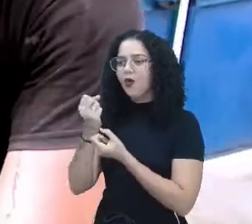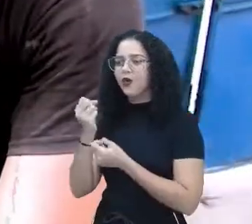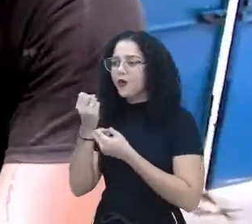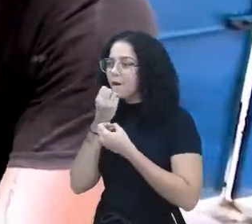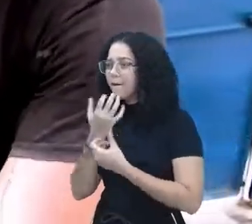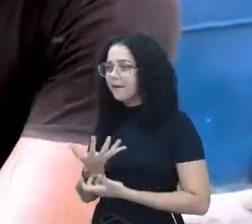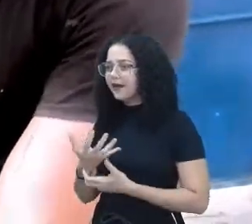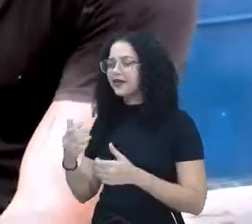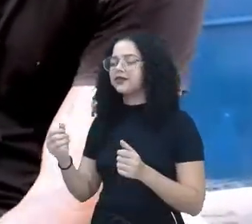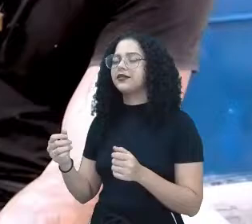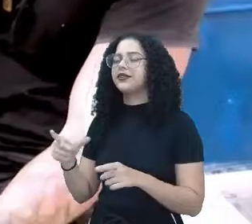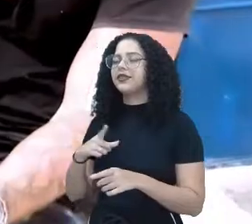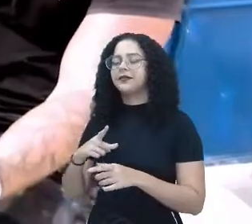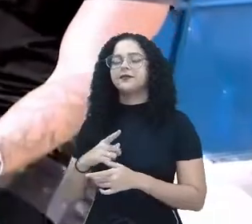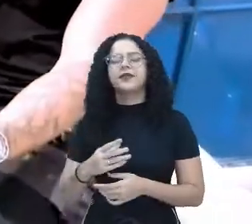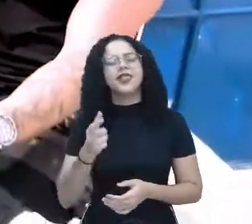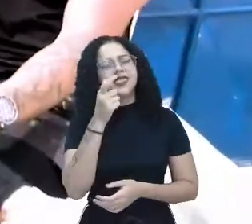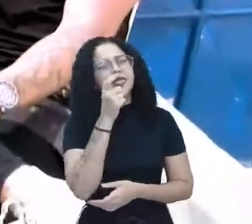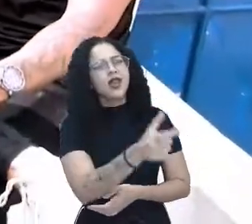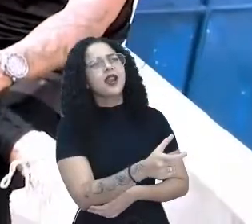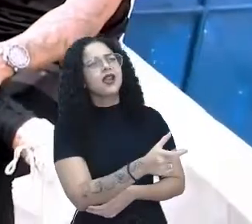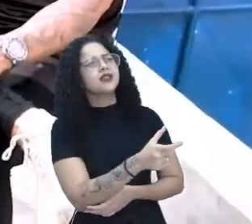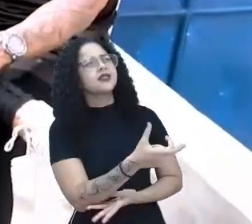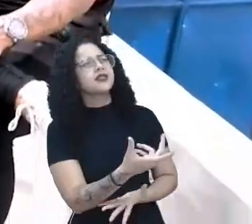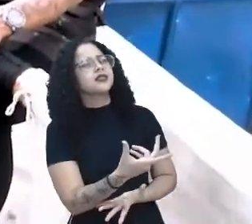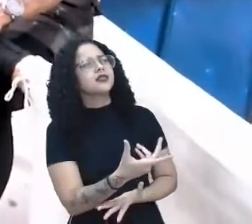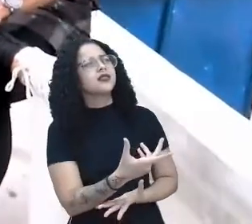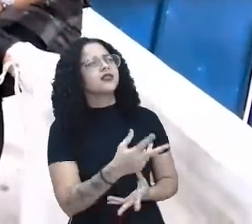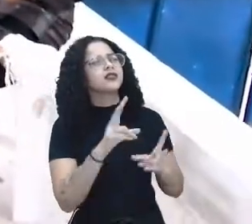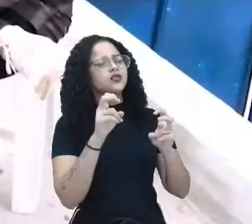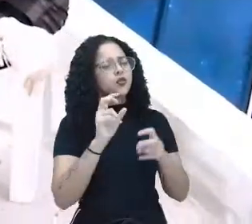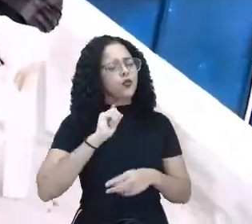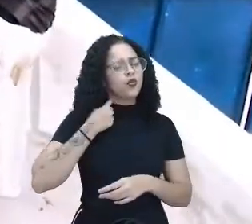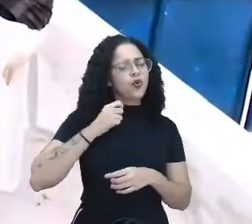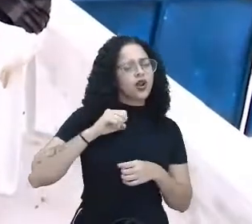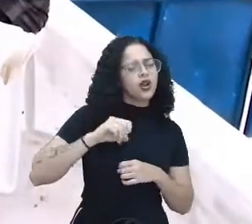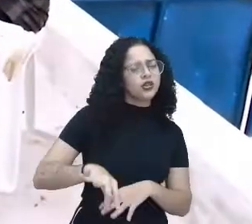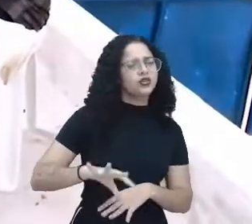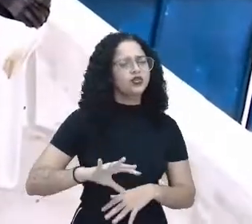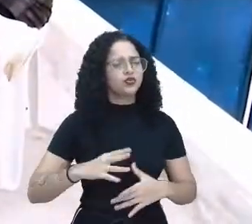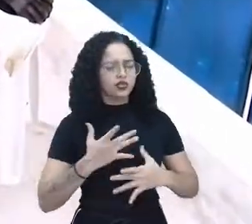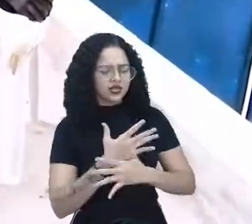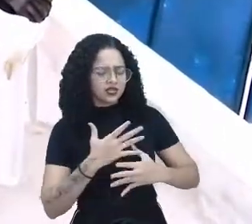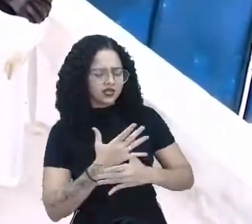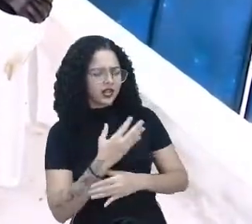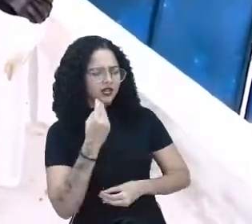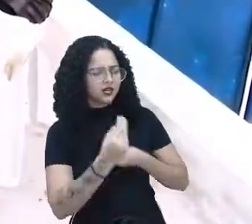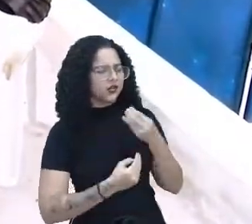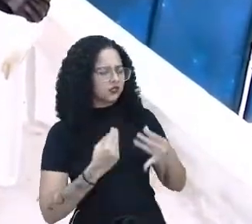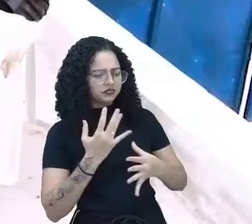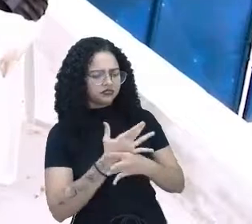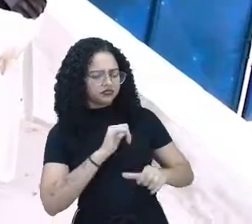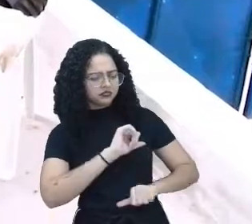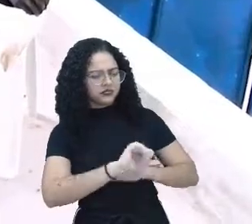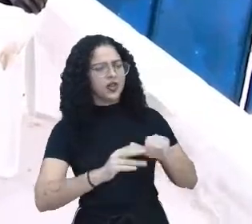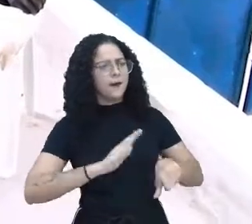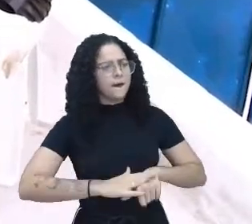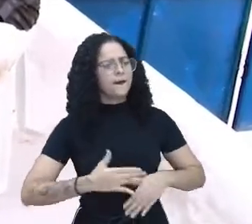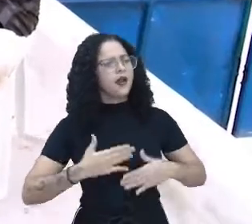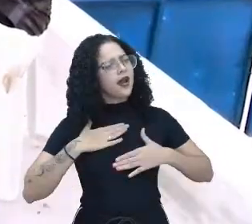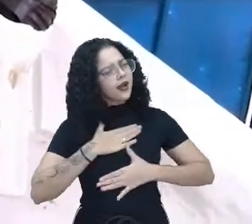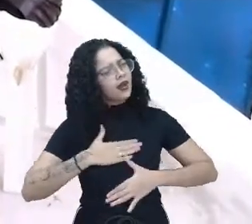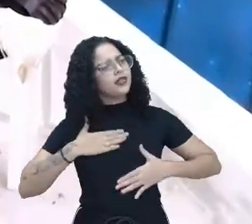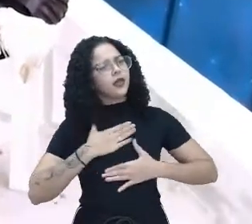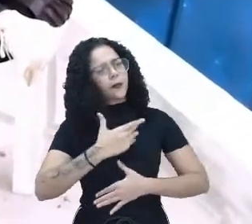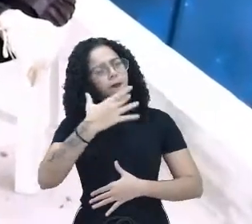reflexão. Interessantíssima essa parte da intervenção no lixo urbano, né? Em como tornar a cidade mais agradável para quem vive